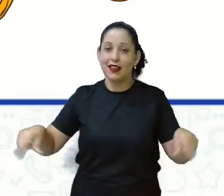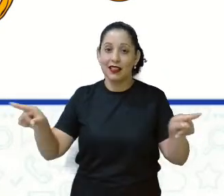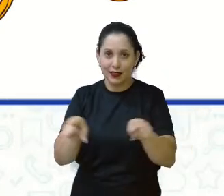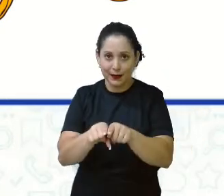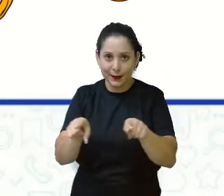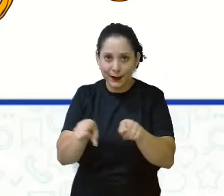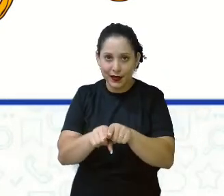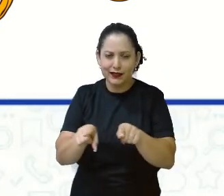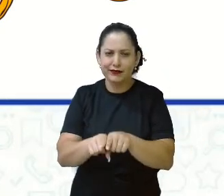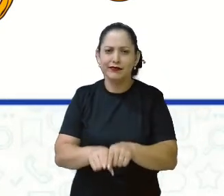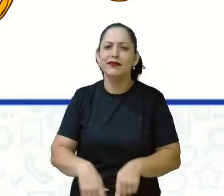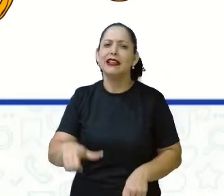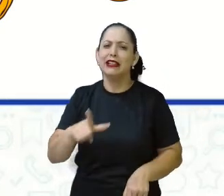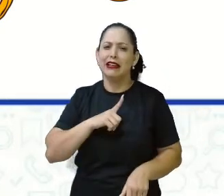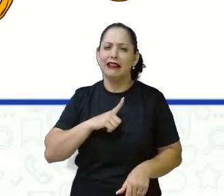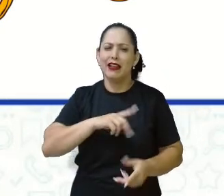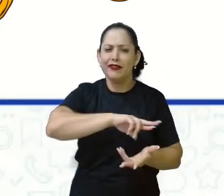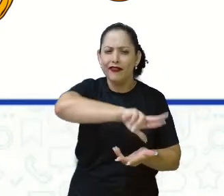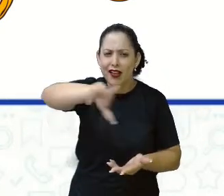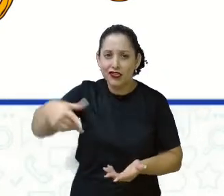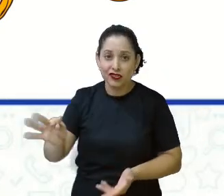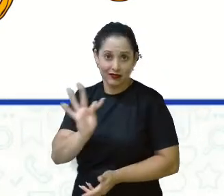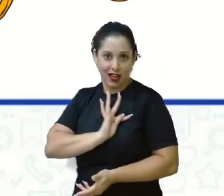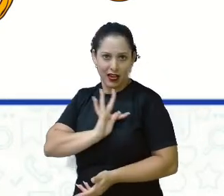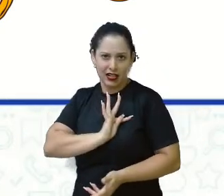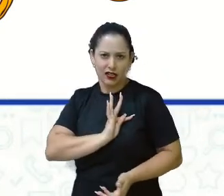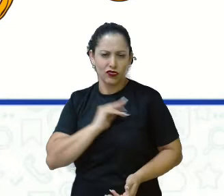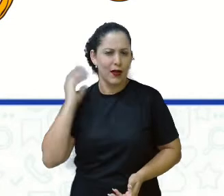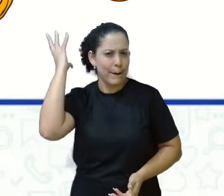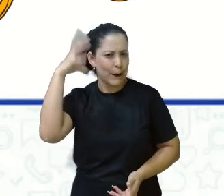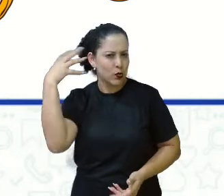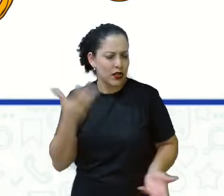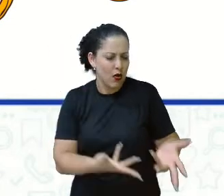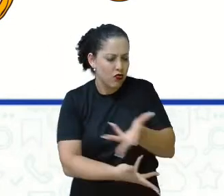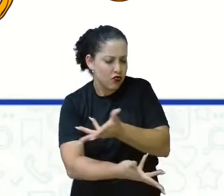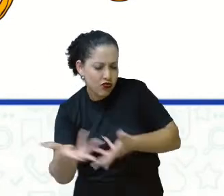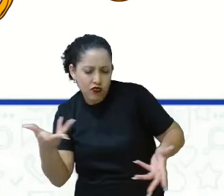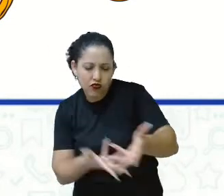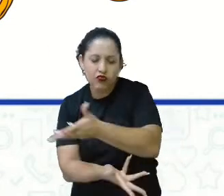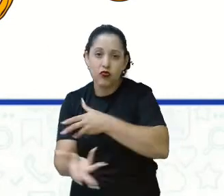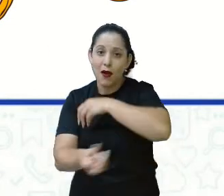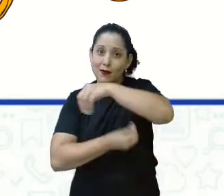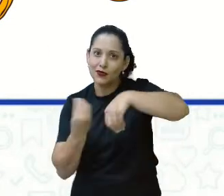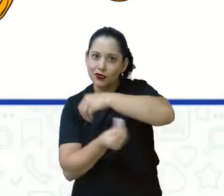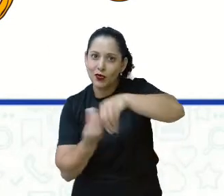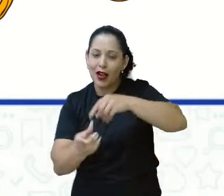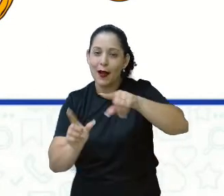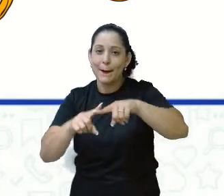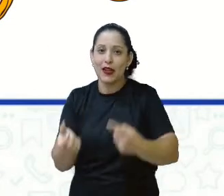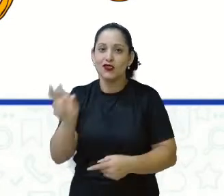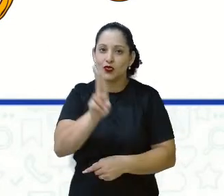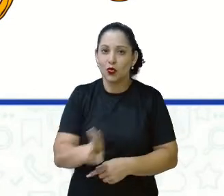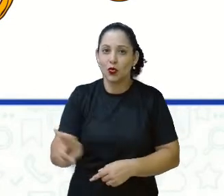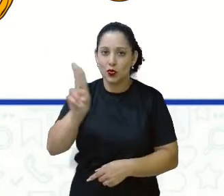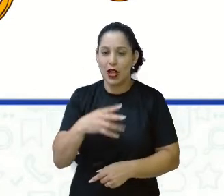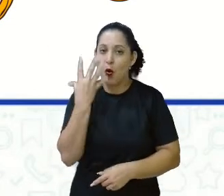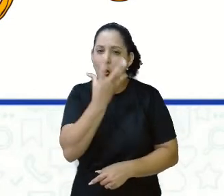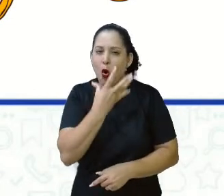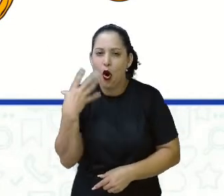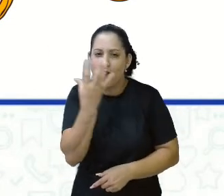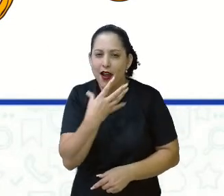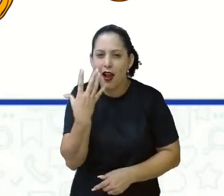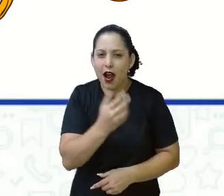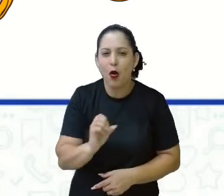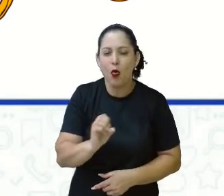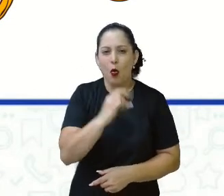também formas de fazer harmonia, mas geralmente a gente faz usando um coral, ou 2 pessoas, ou